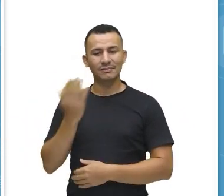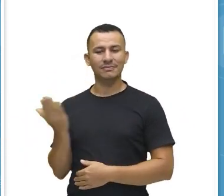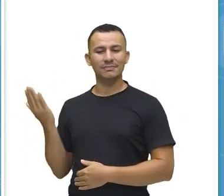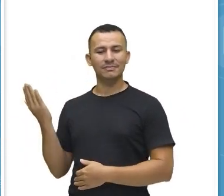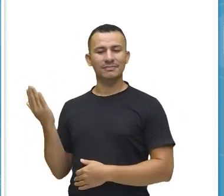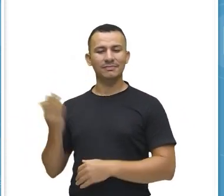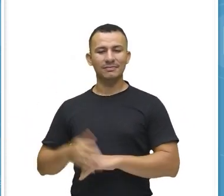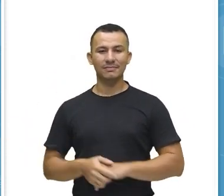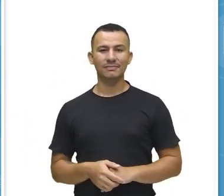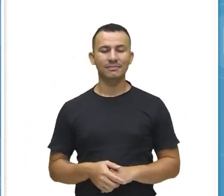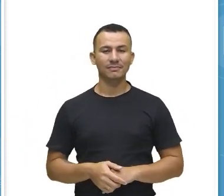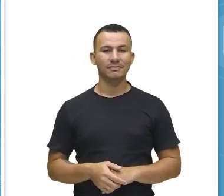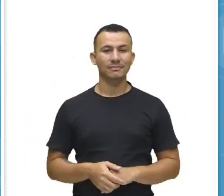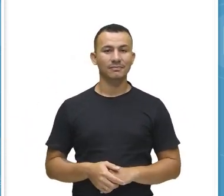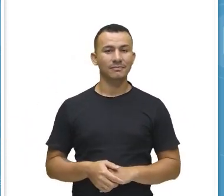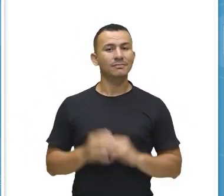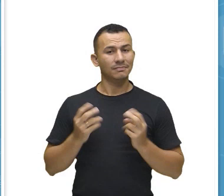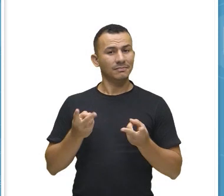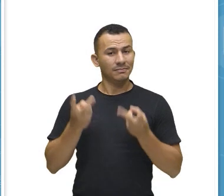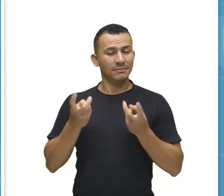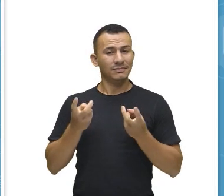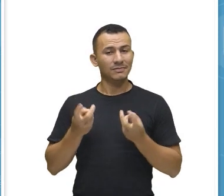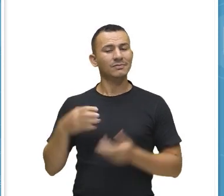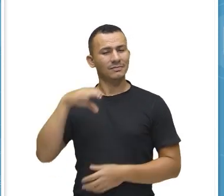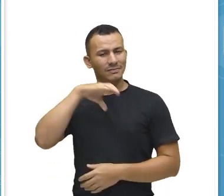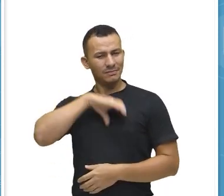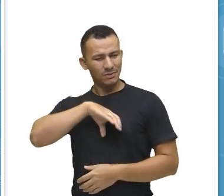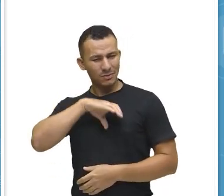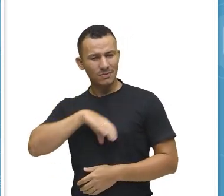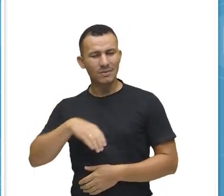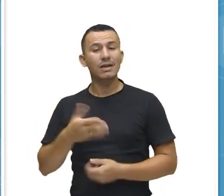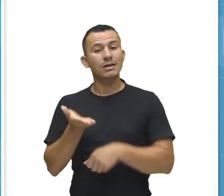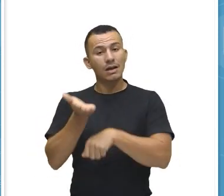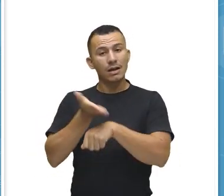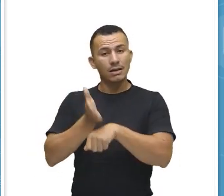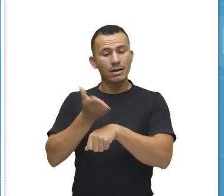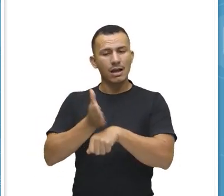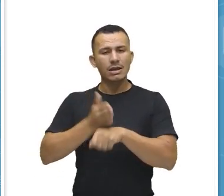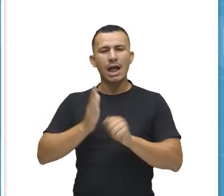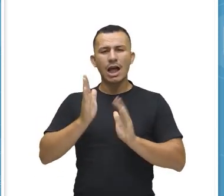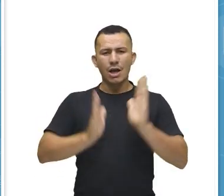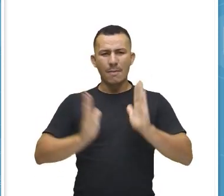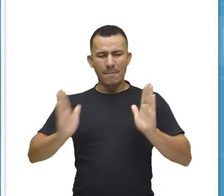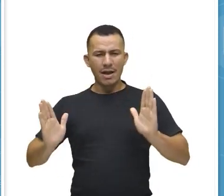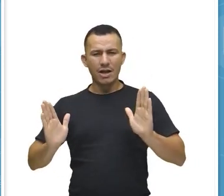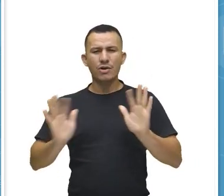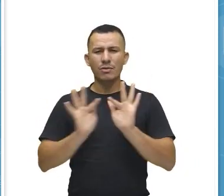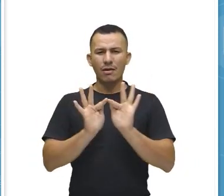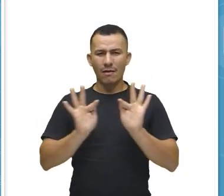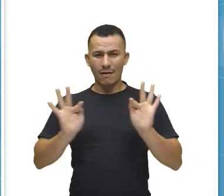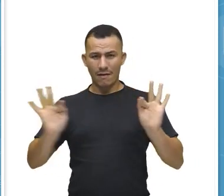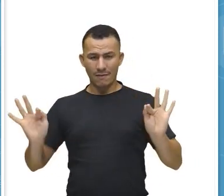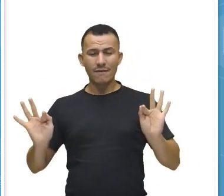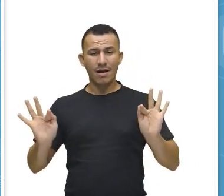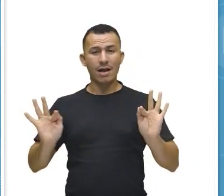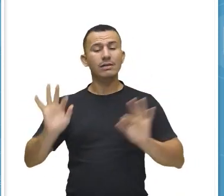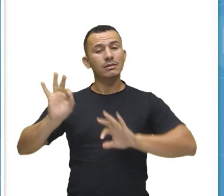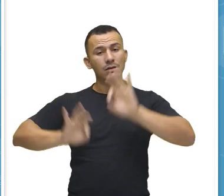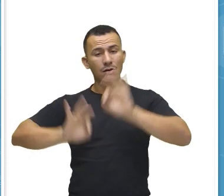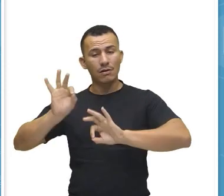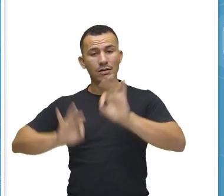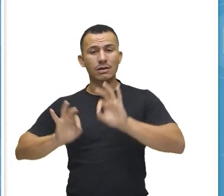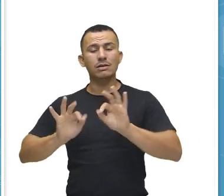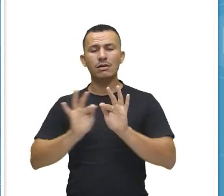Observe. Olha aí o que nós temos hoje. Língua portuguesa praticando, período composto por coordenação,